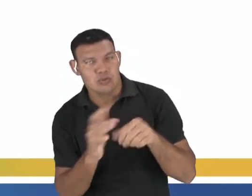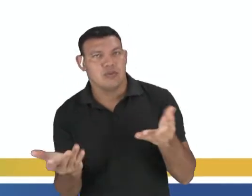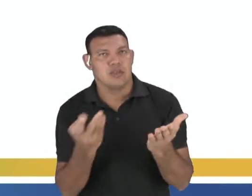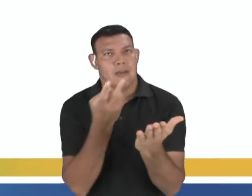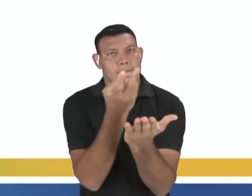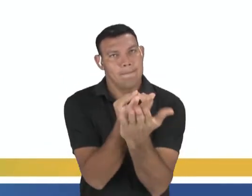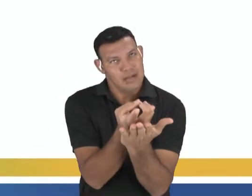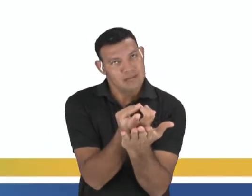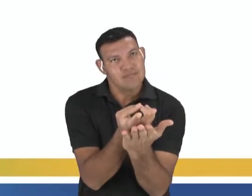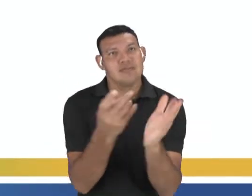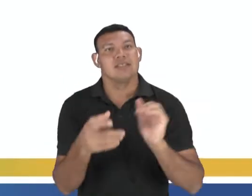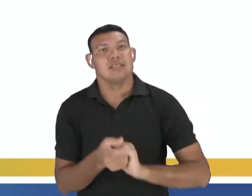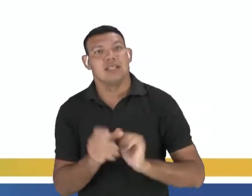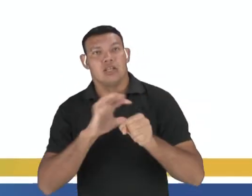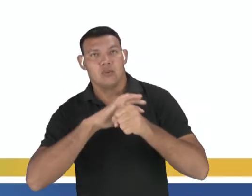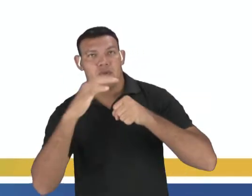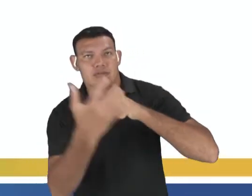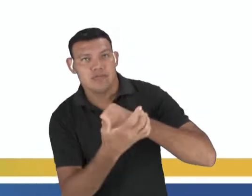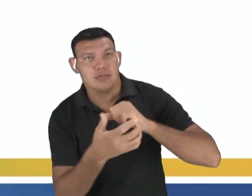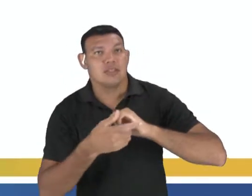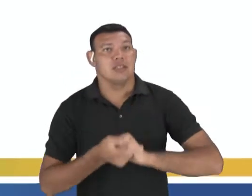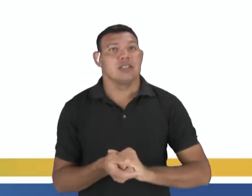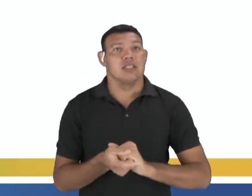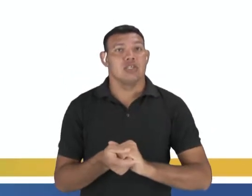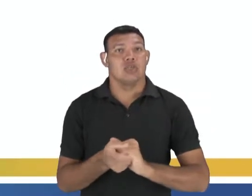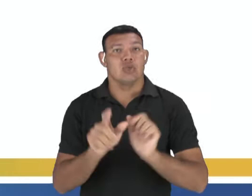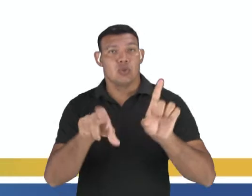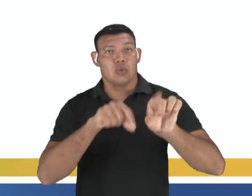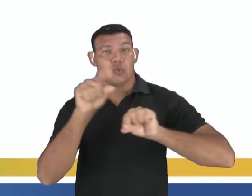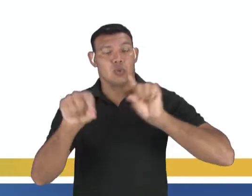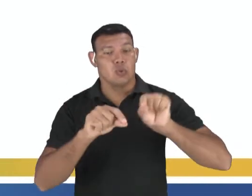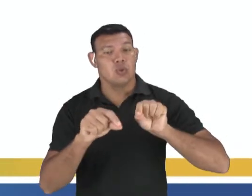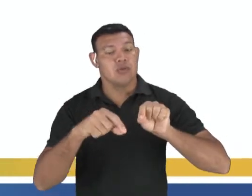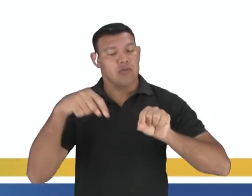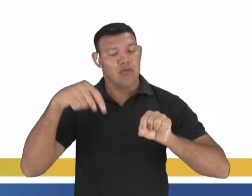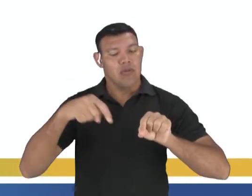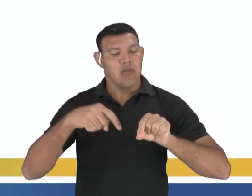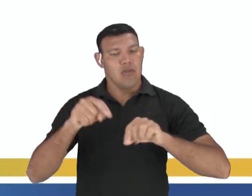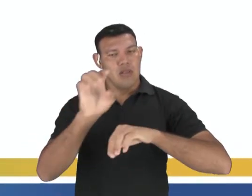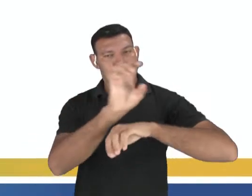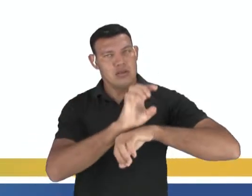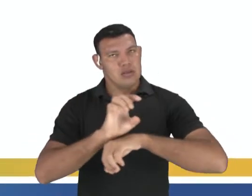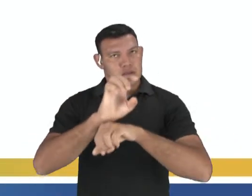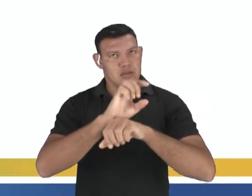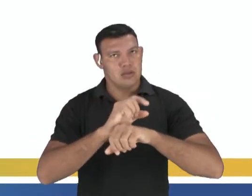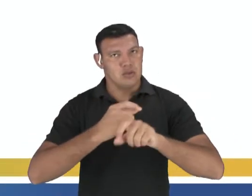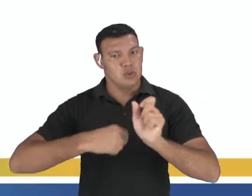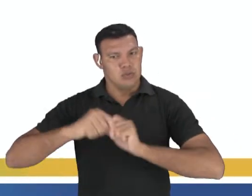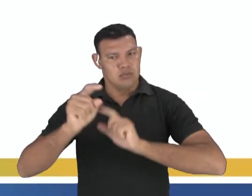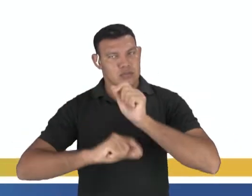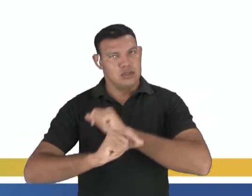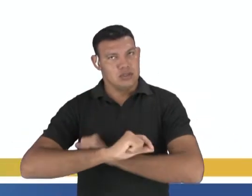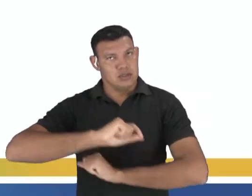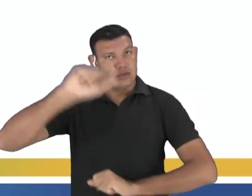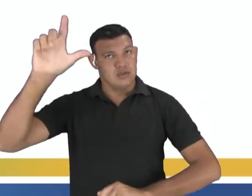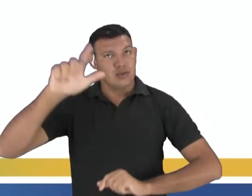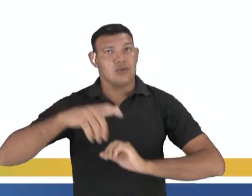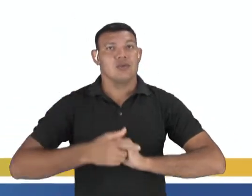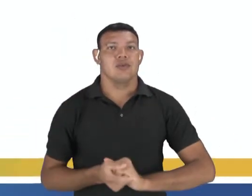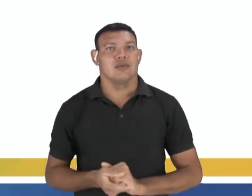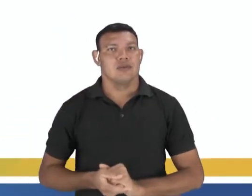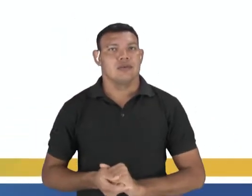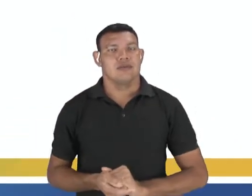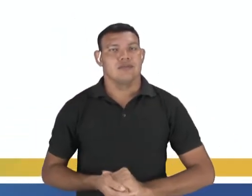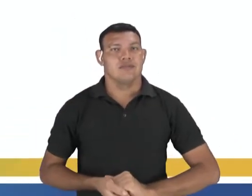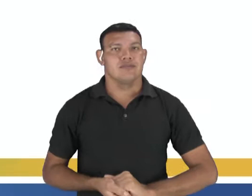da Covid-19. Eu sei que 30 são de Rio Branco, 6 são do interior do estado e 4 vieram de